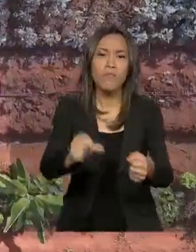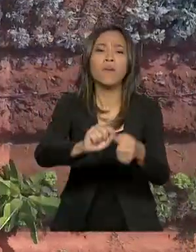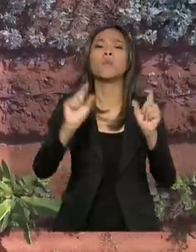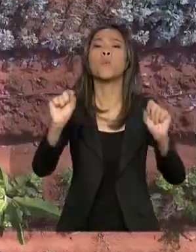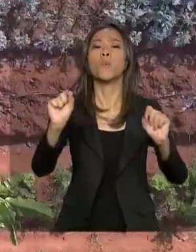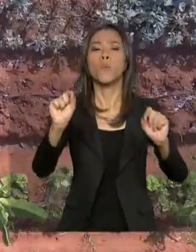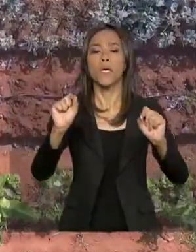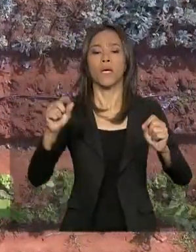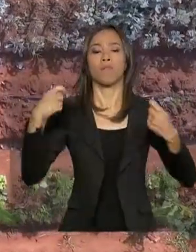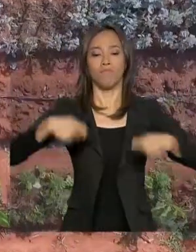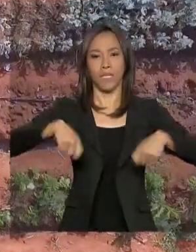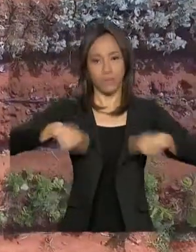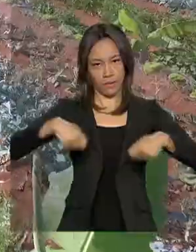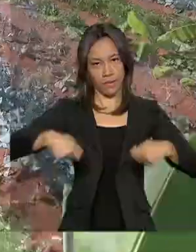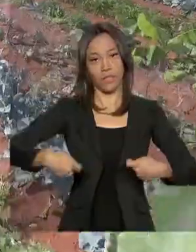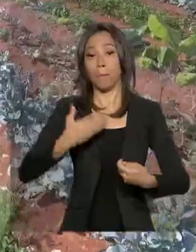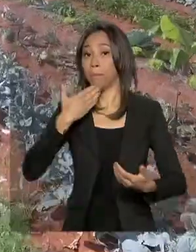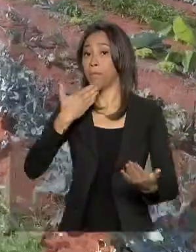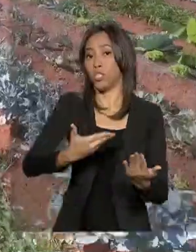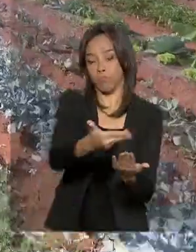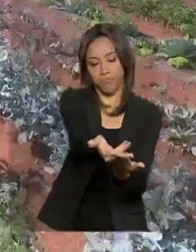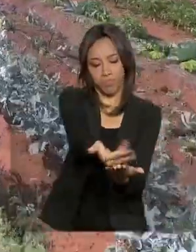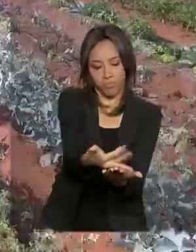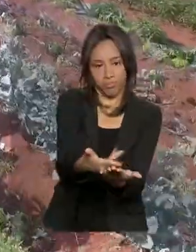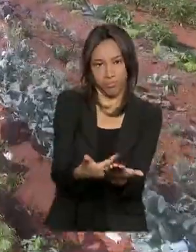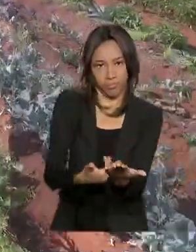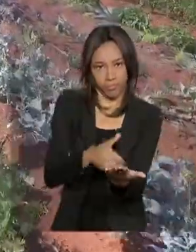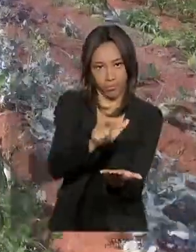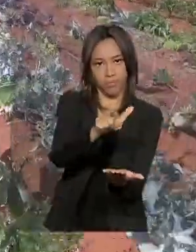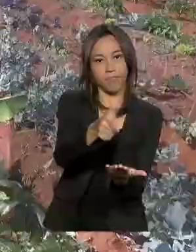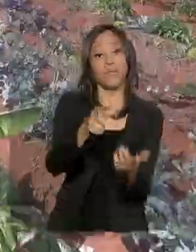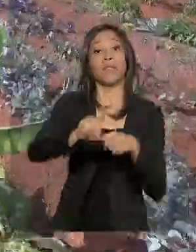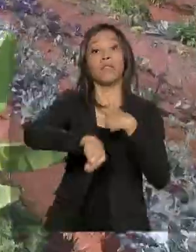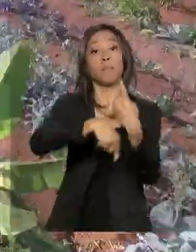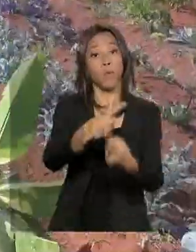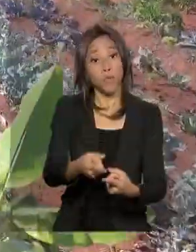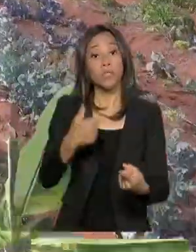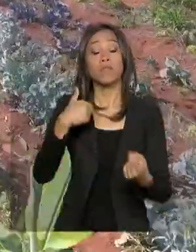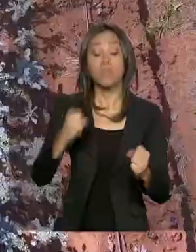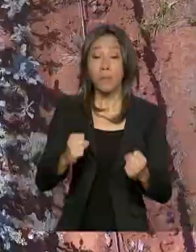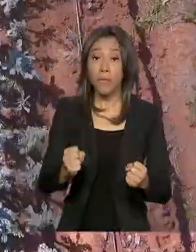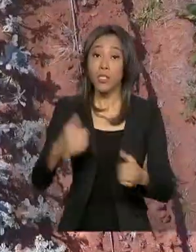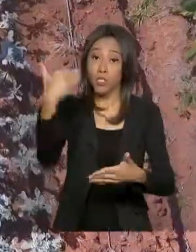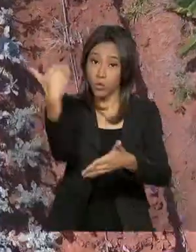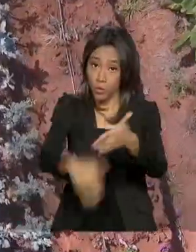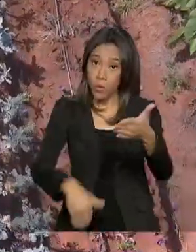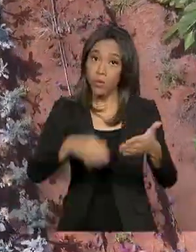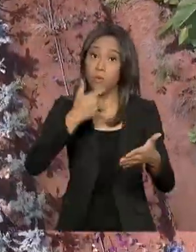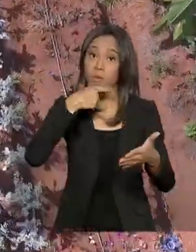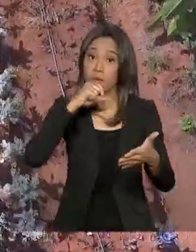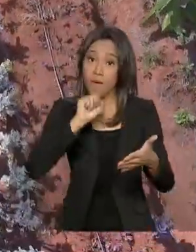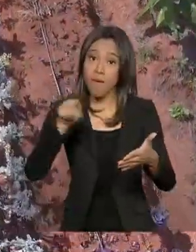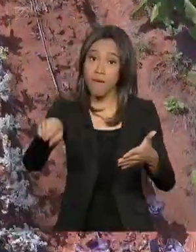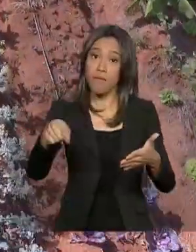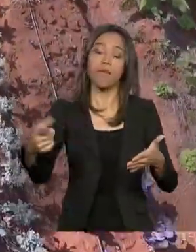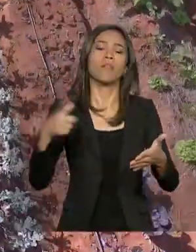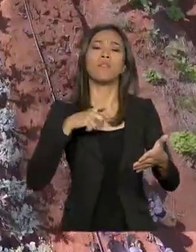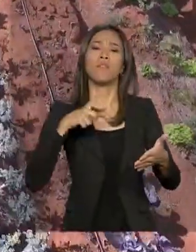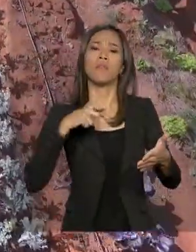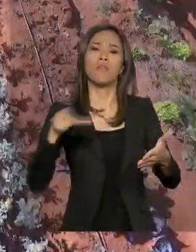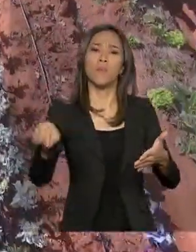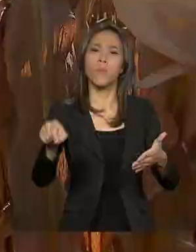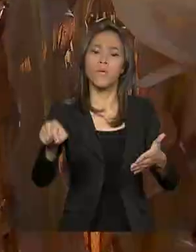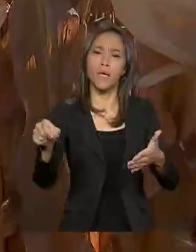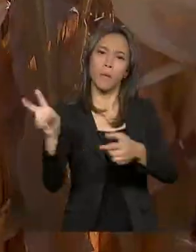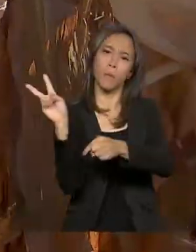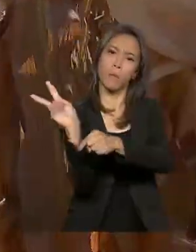deve fazer expressamente o pedido. Também podem obter descontos os devedores que contrataram com o extinto Banco Nacional de